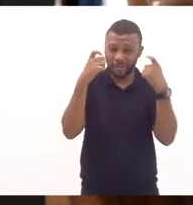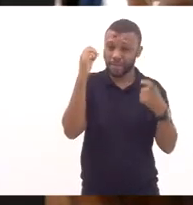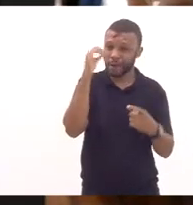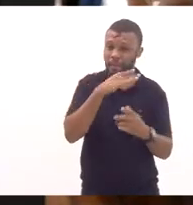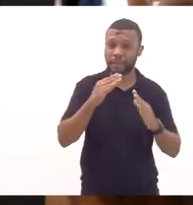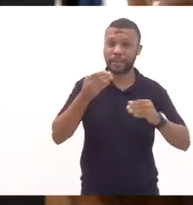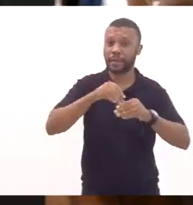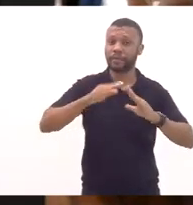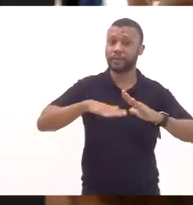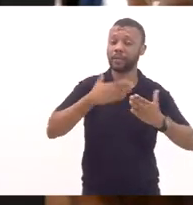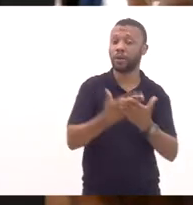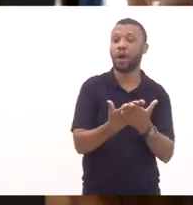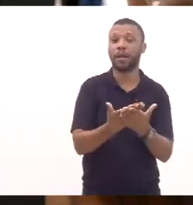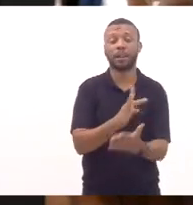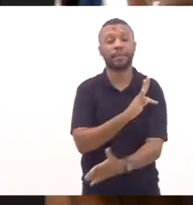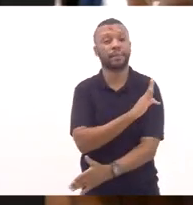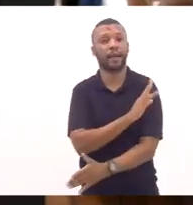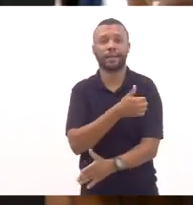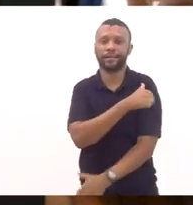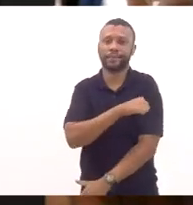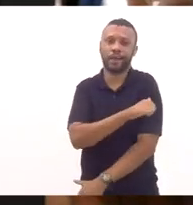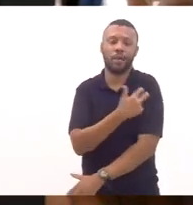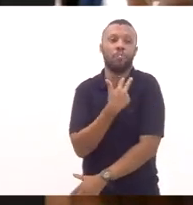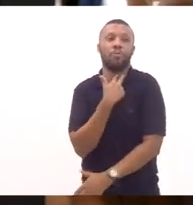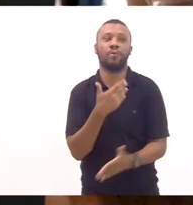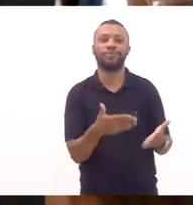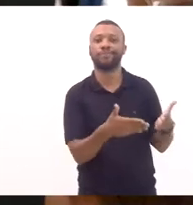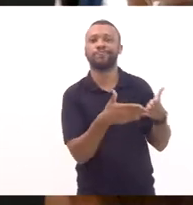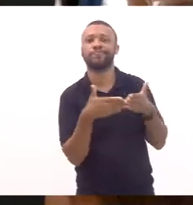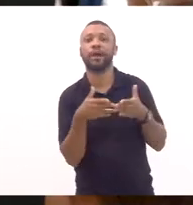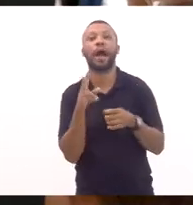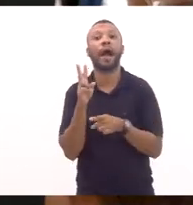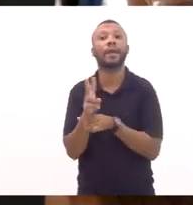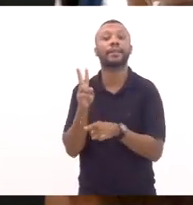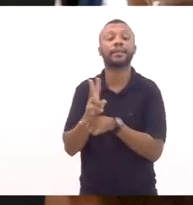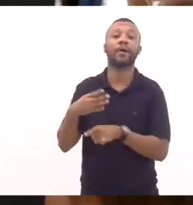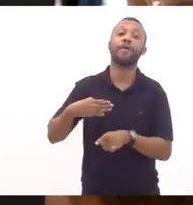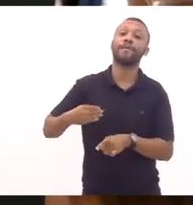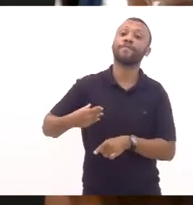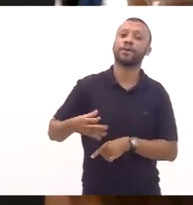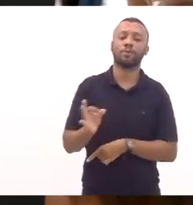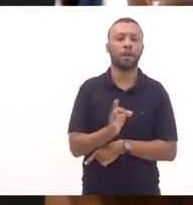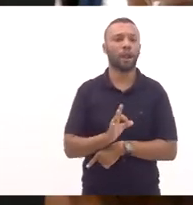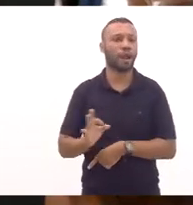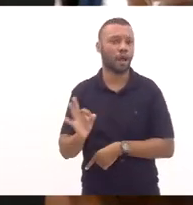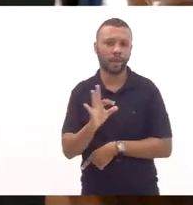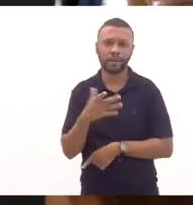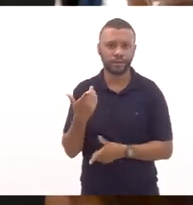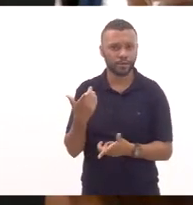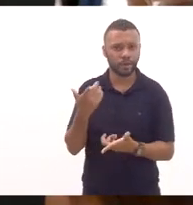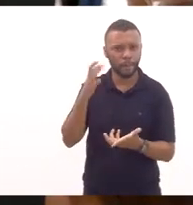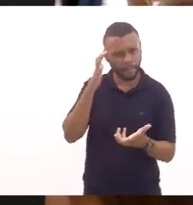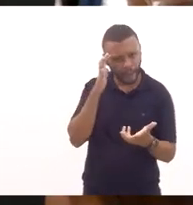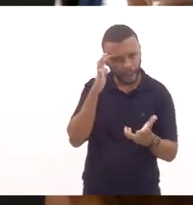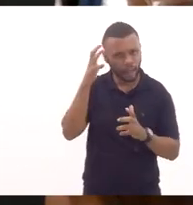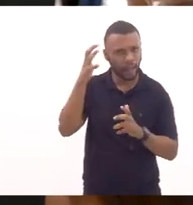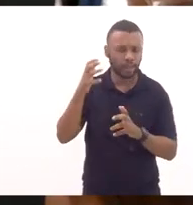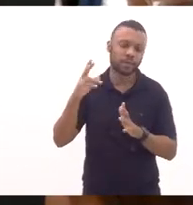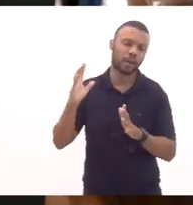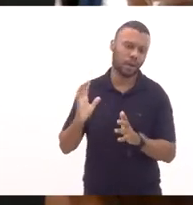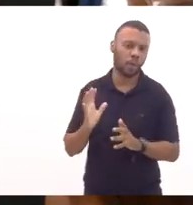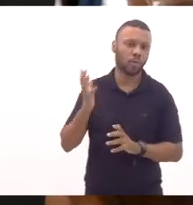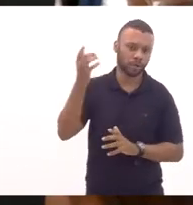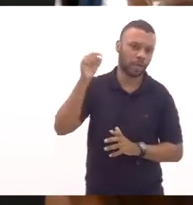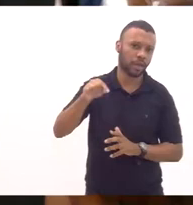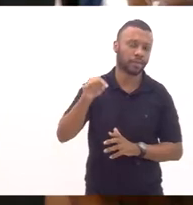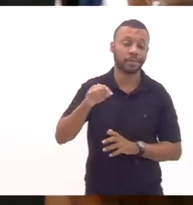como técnica de enfermagem, ela não pôde se retirar e atender o próprio filho. Então, isso é uma realidade que acontece. Como a deputada